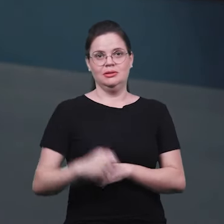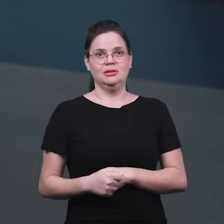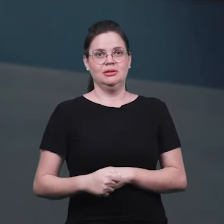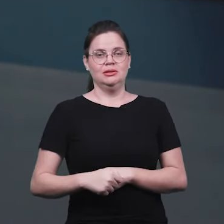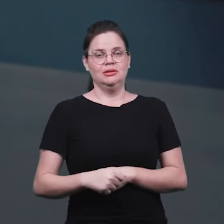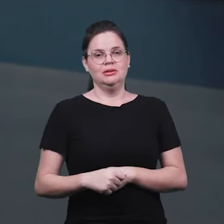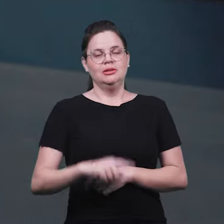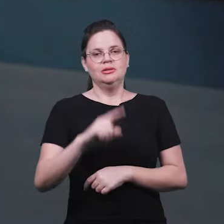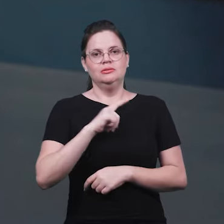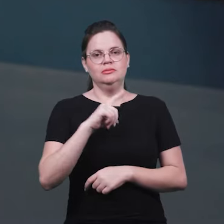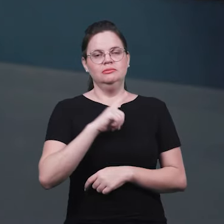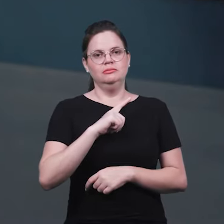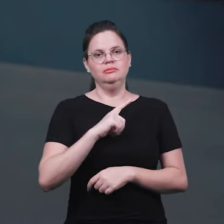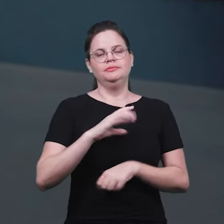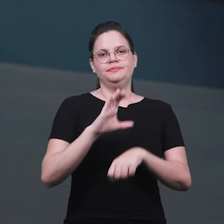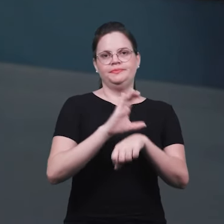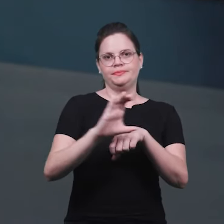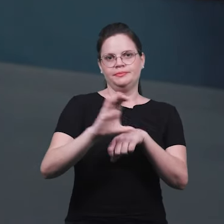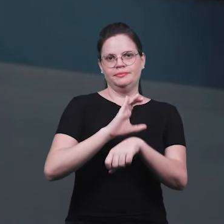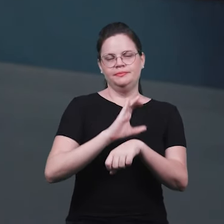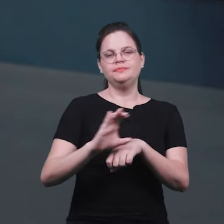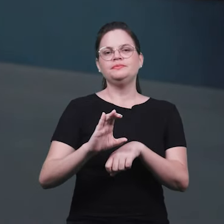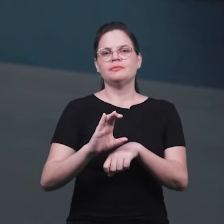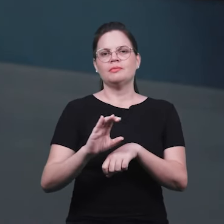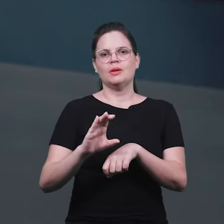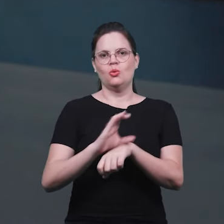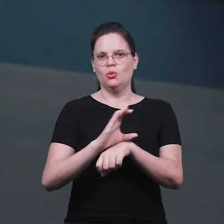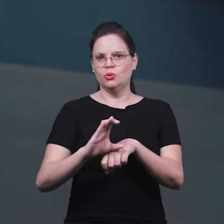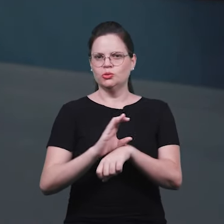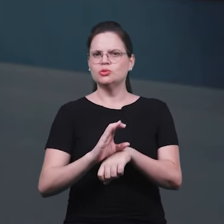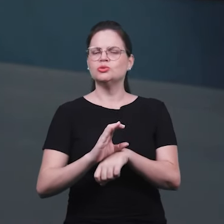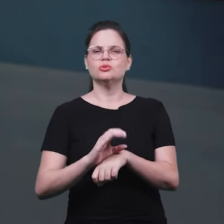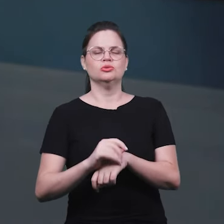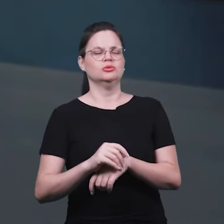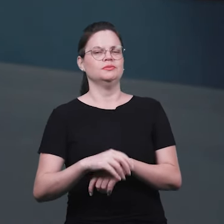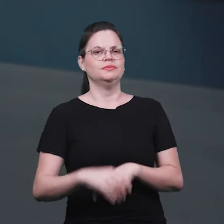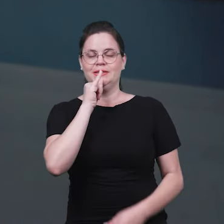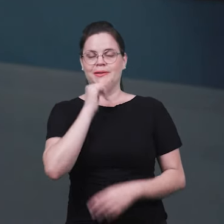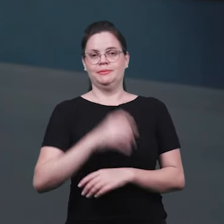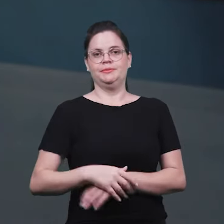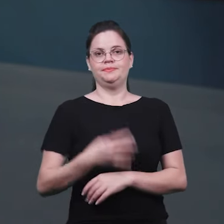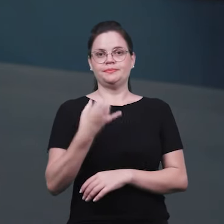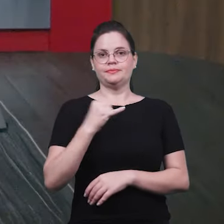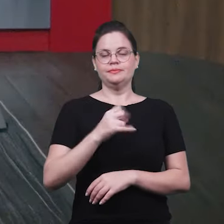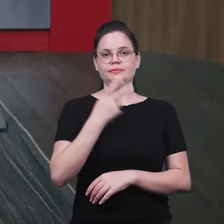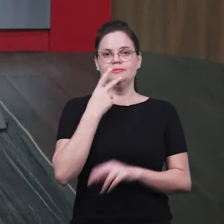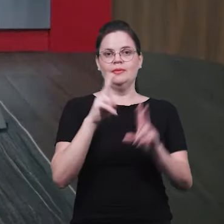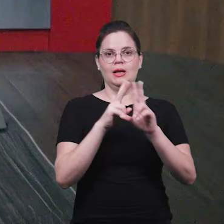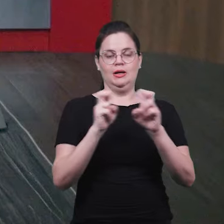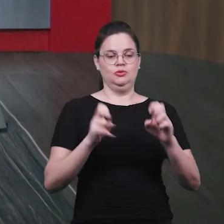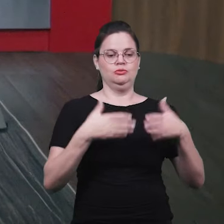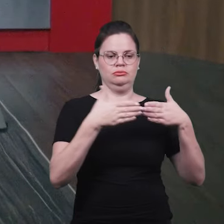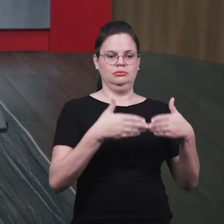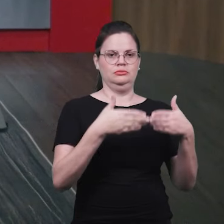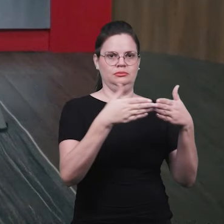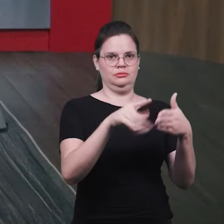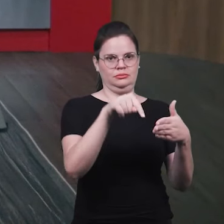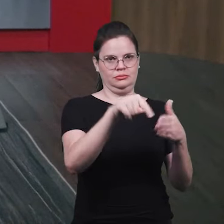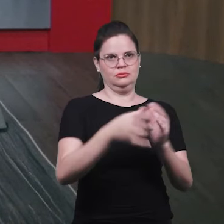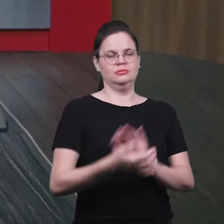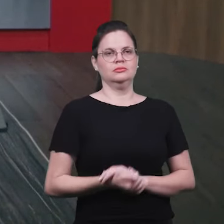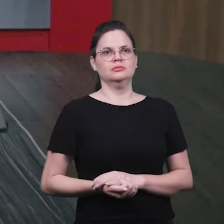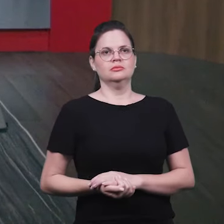que envolvem os processos logísticos, né, eles são muito altos, né? Por exemplo, quando a gente fala de operação portuária, o modal